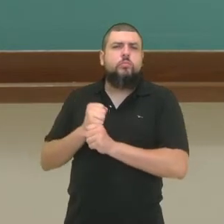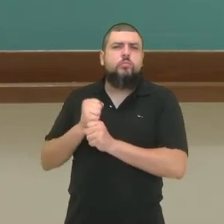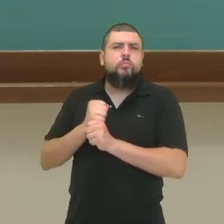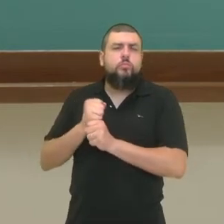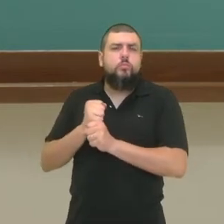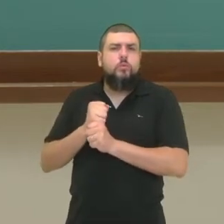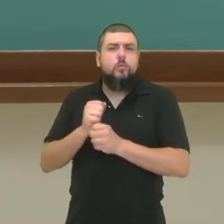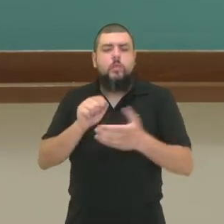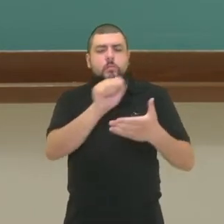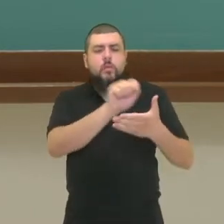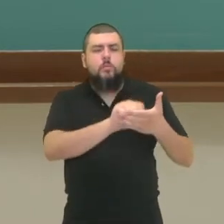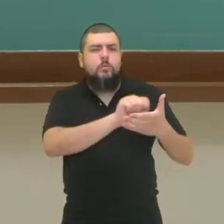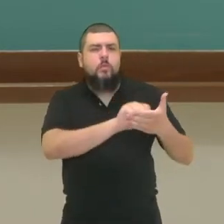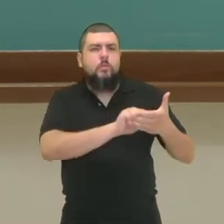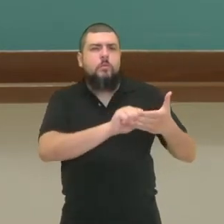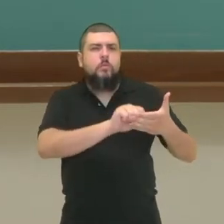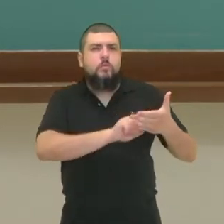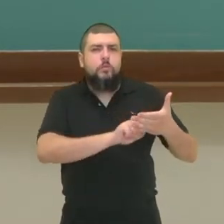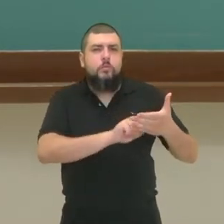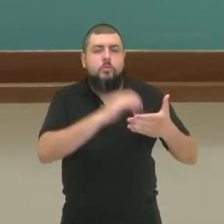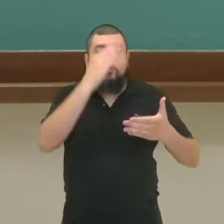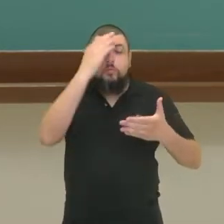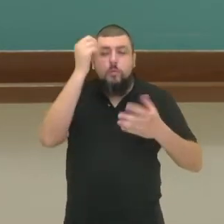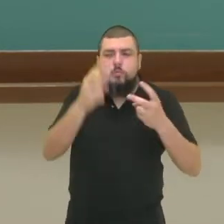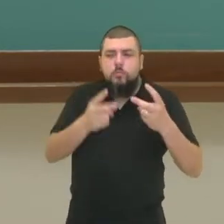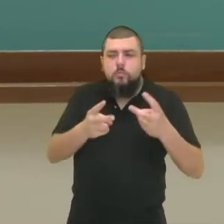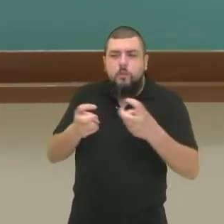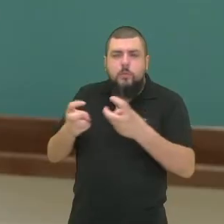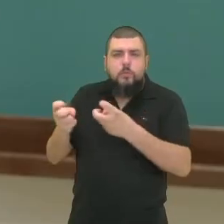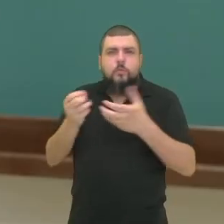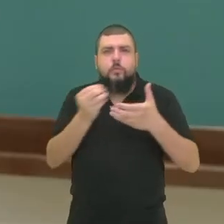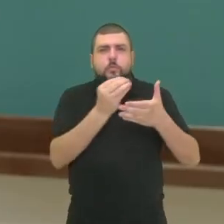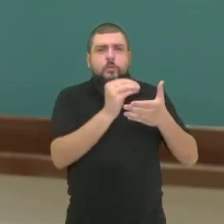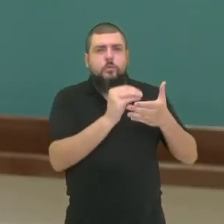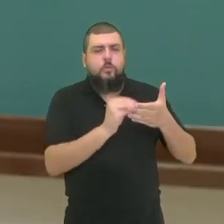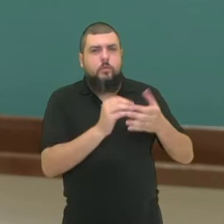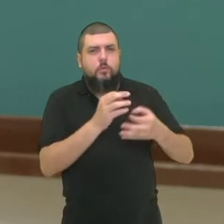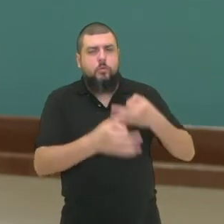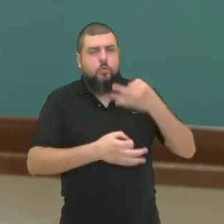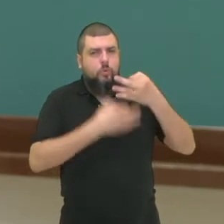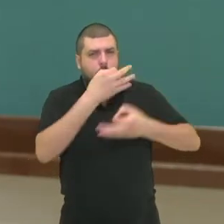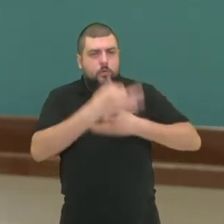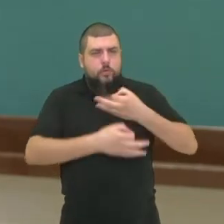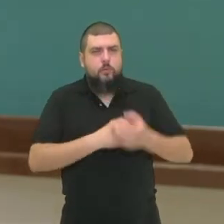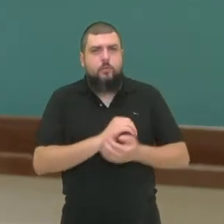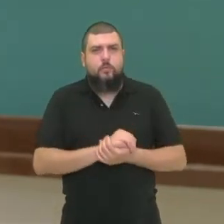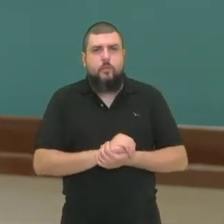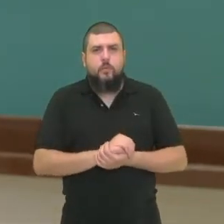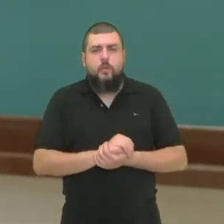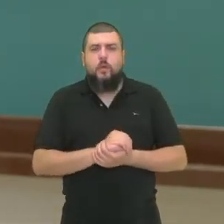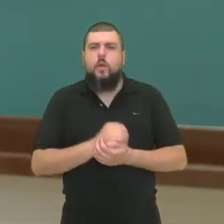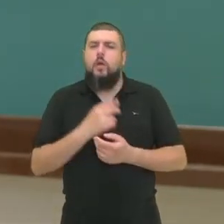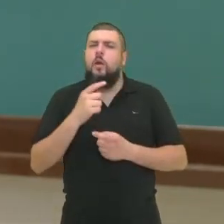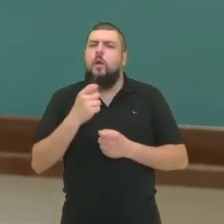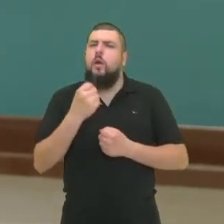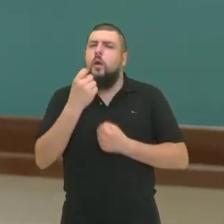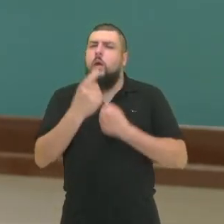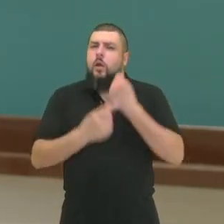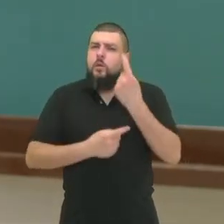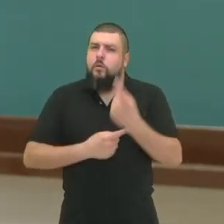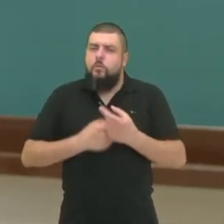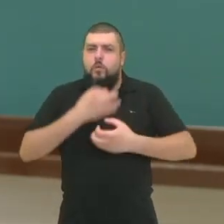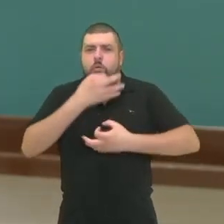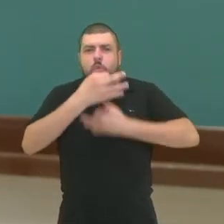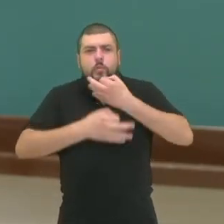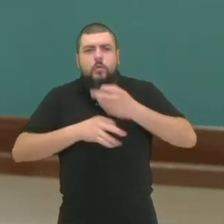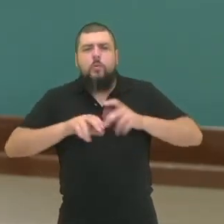editorial. Por vezes, né, nós percebemos diferentes opiniões nesse tipo de texto, mas lembrando